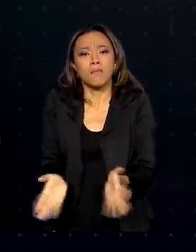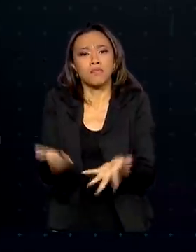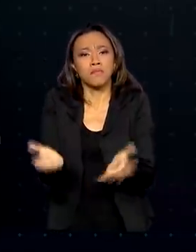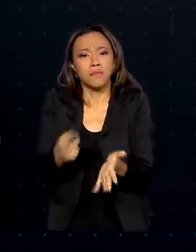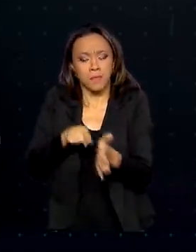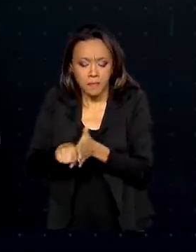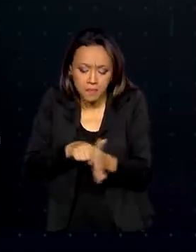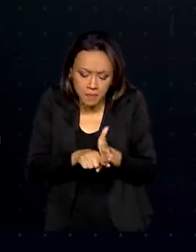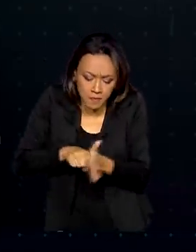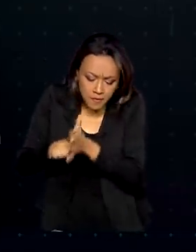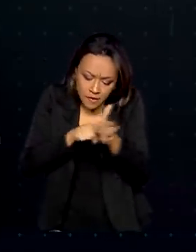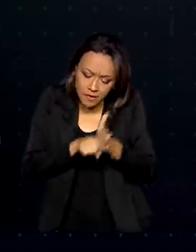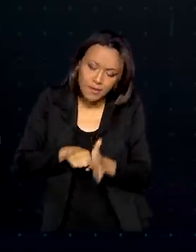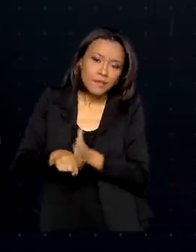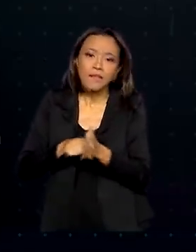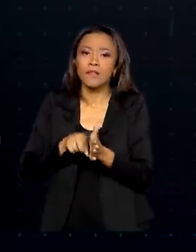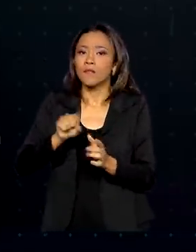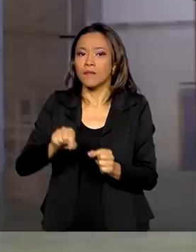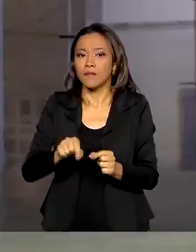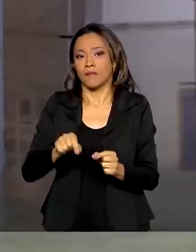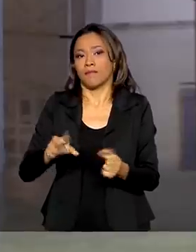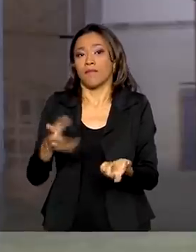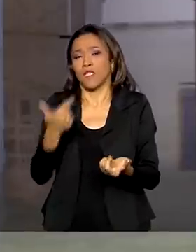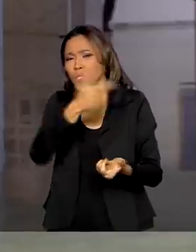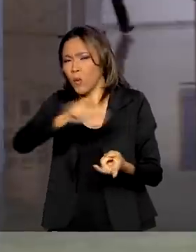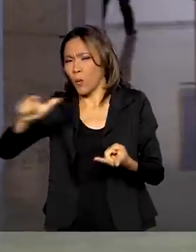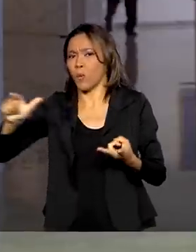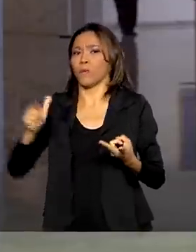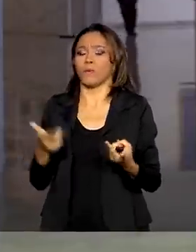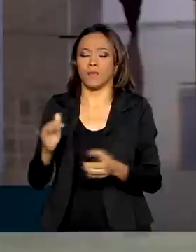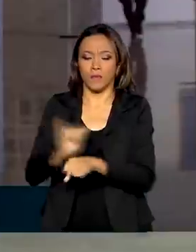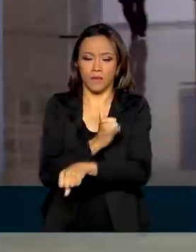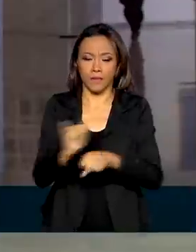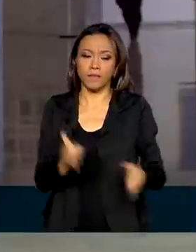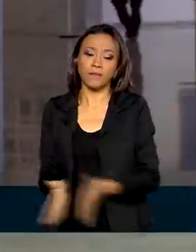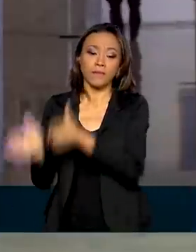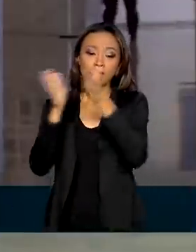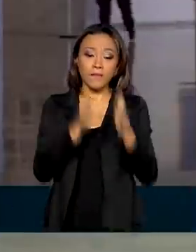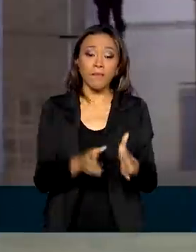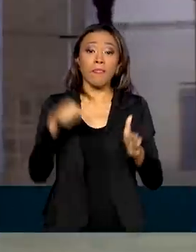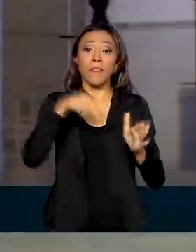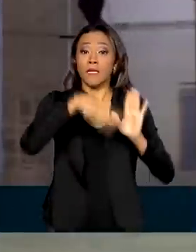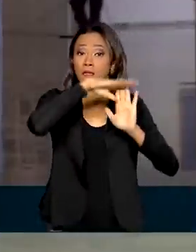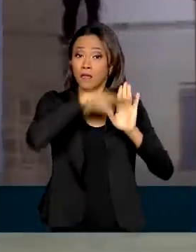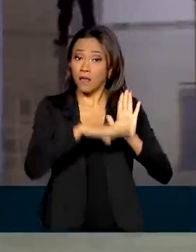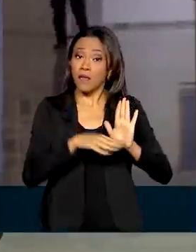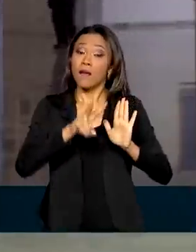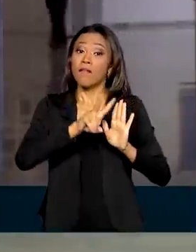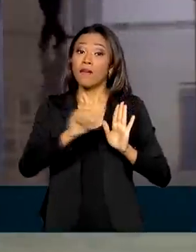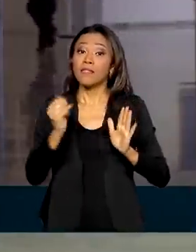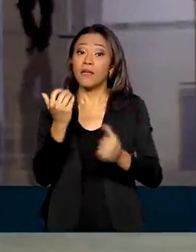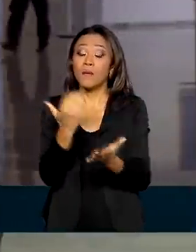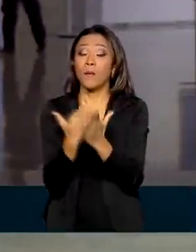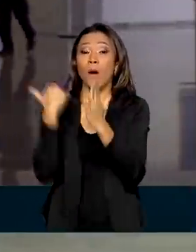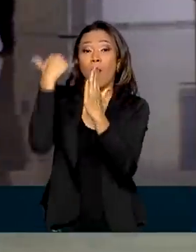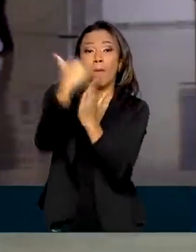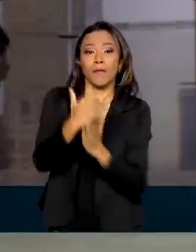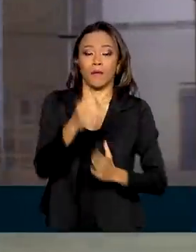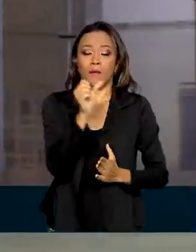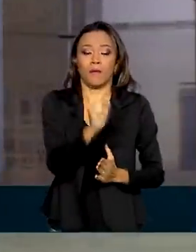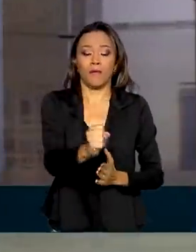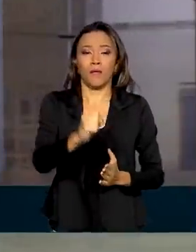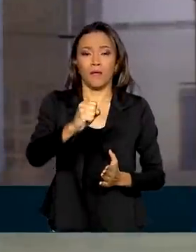de detecção e investigação de surtos. Outra medida dentro do Vigiar SUS é o aumento em 89%